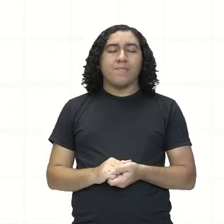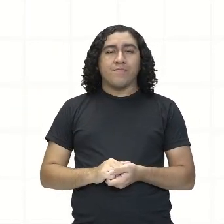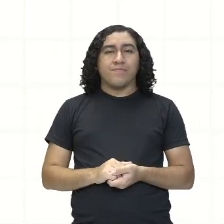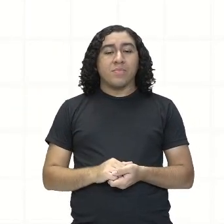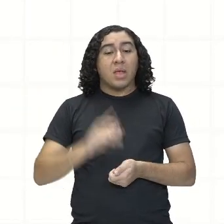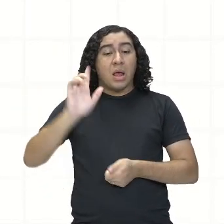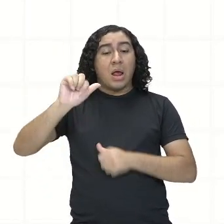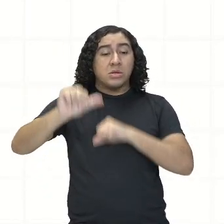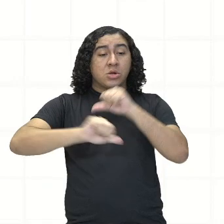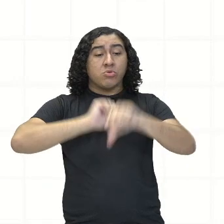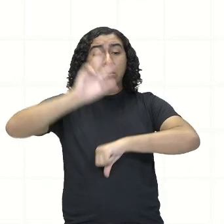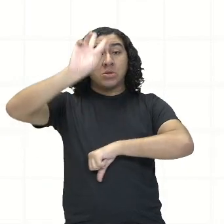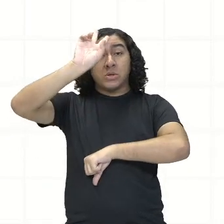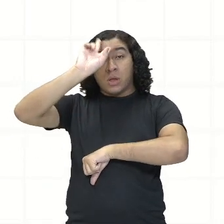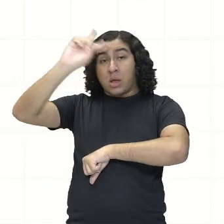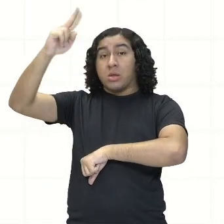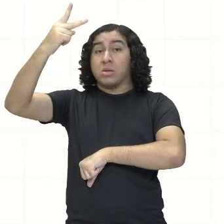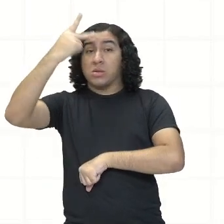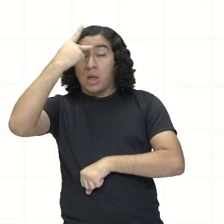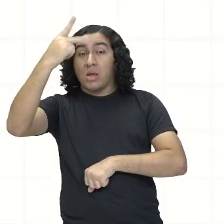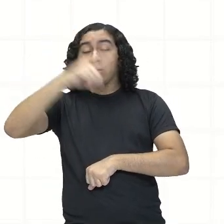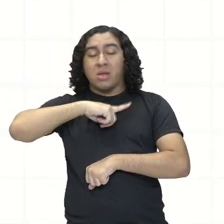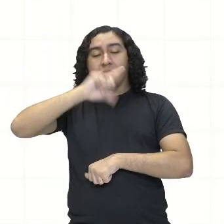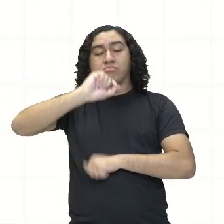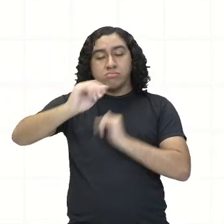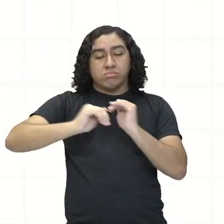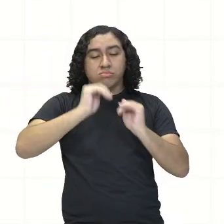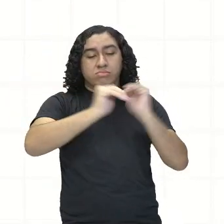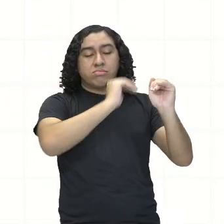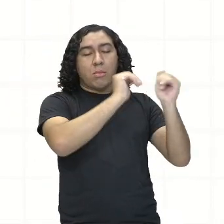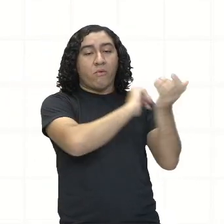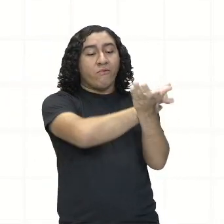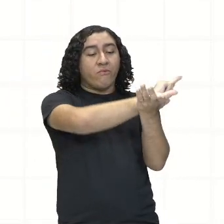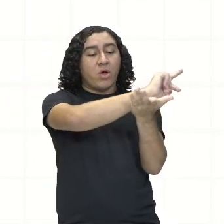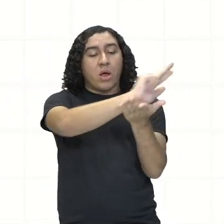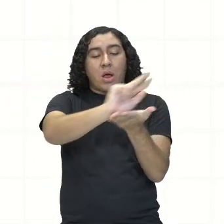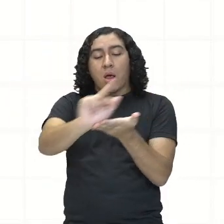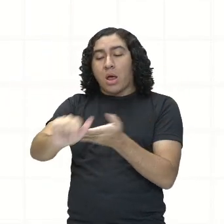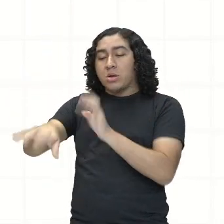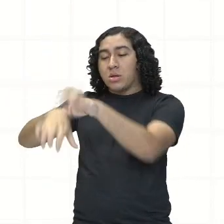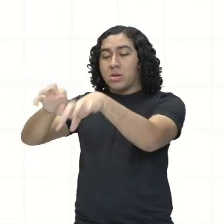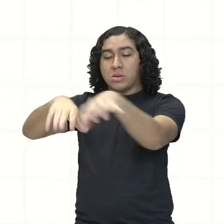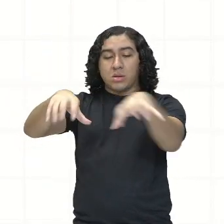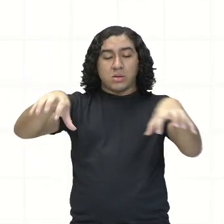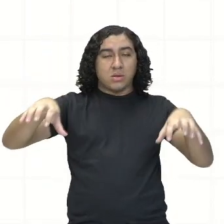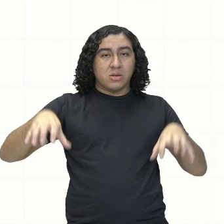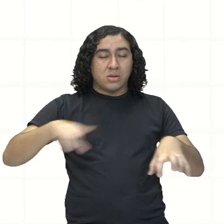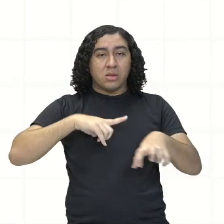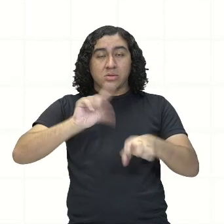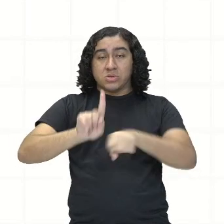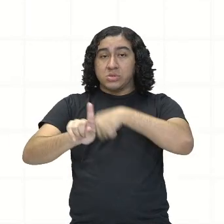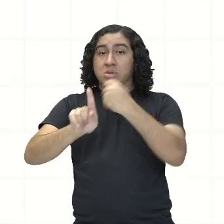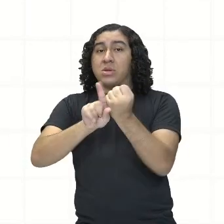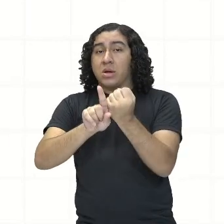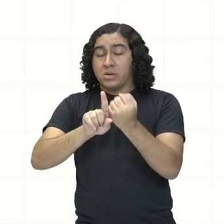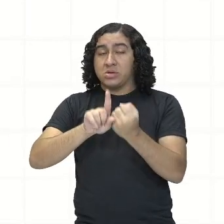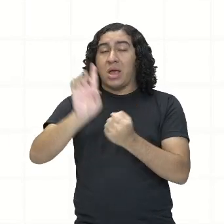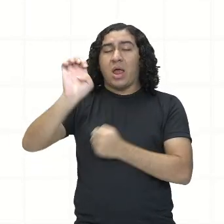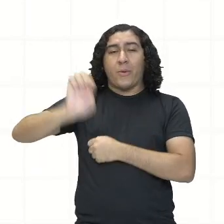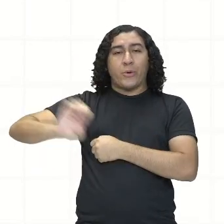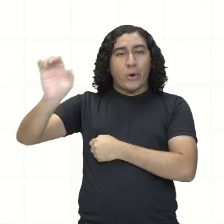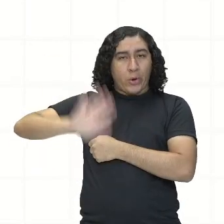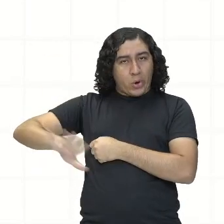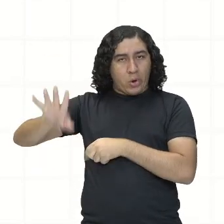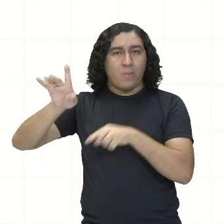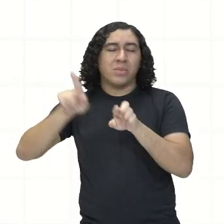do pensamento vai acabar perpassando por várias áreas dos setores aí da sociedade europeia e